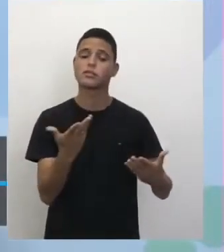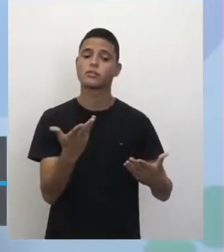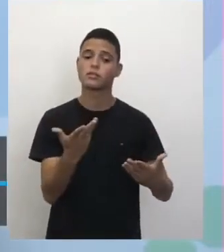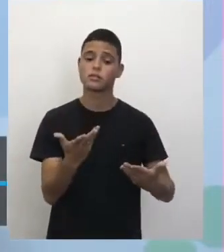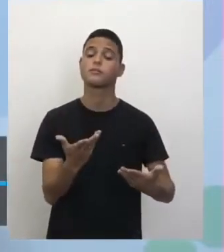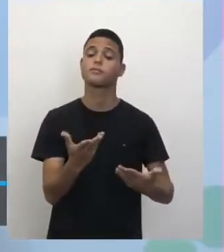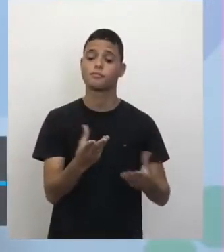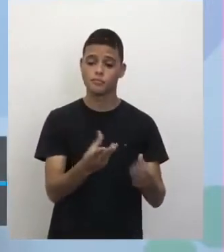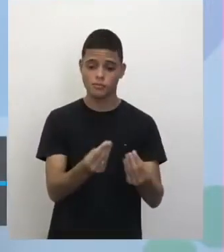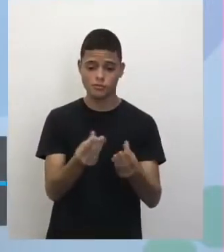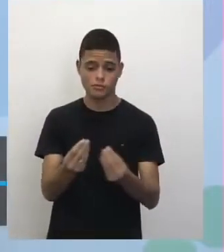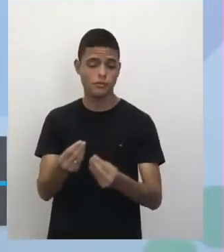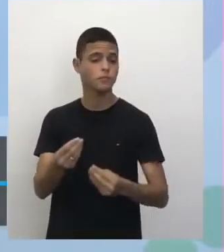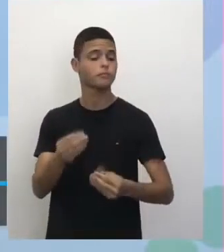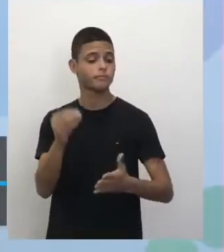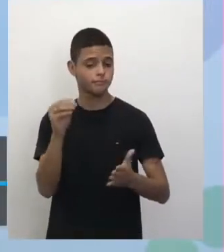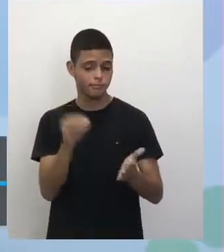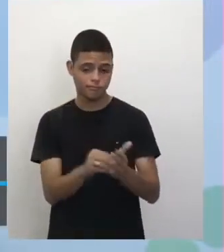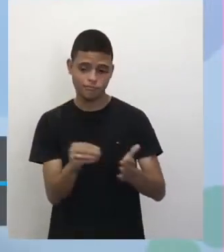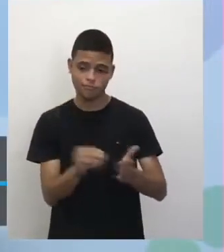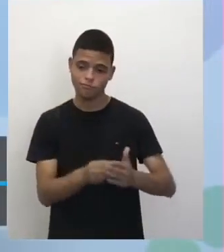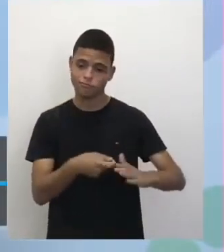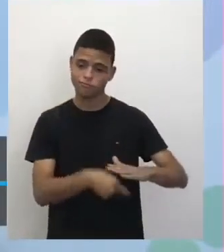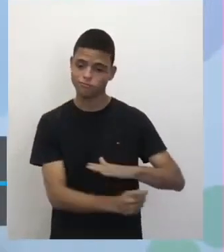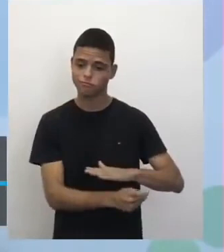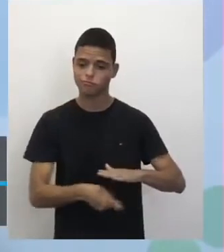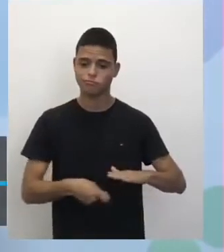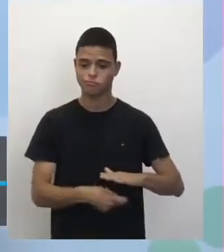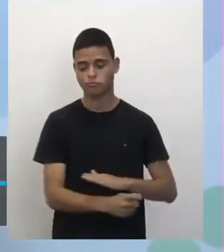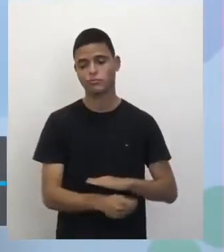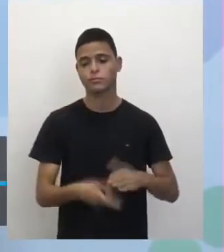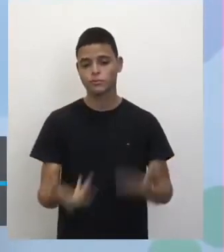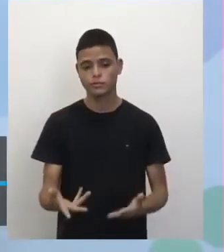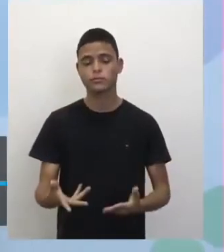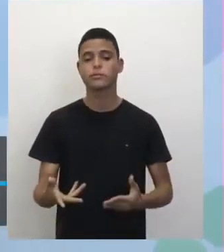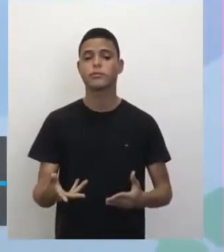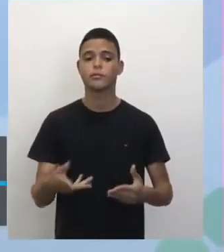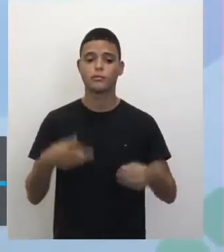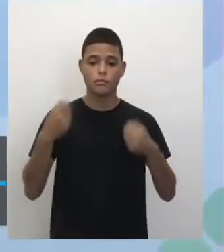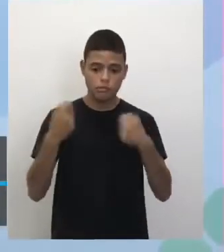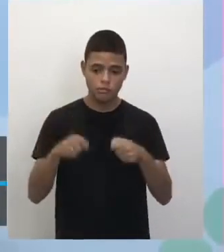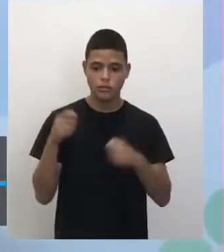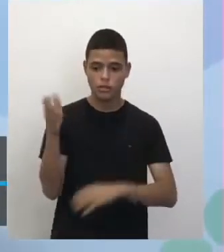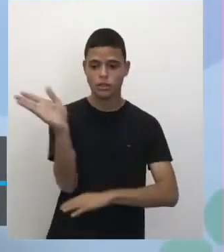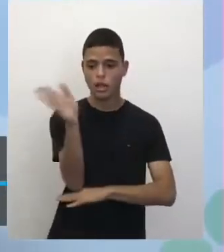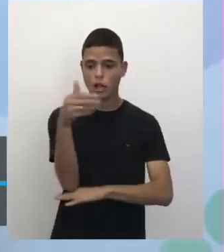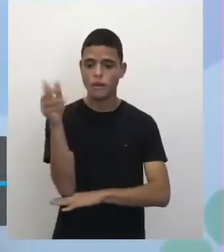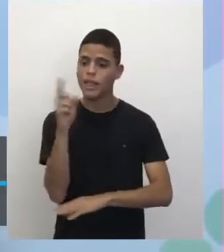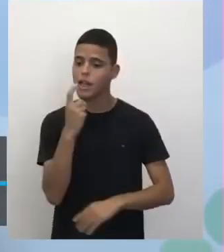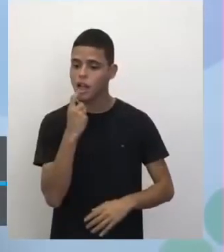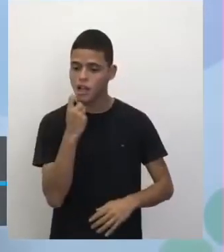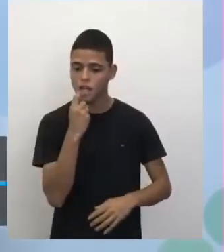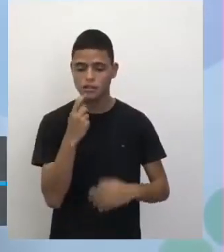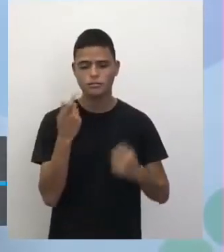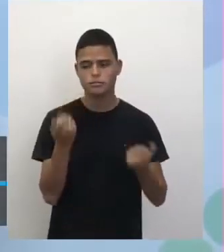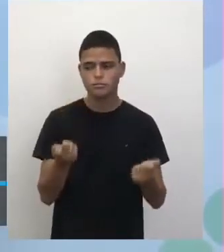com falta de investimentos, obviamente vai chegar a fazer falta, aí começa a utilizar a bandeira vermelha. Então,